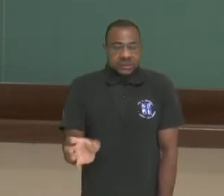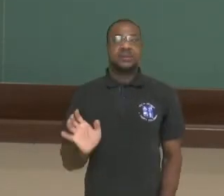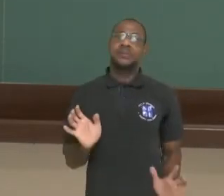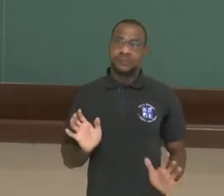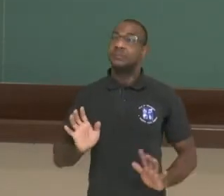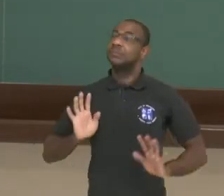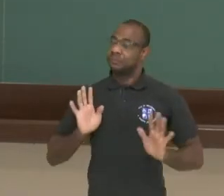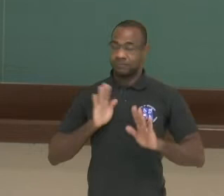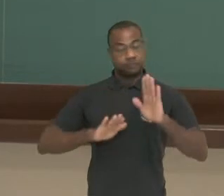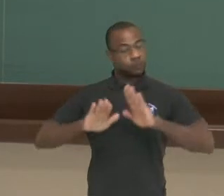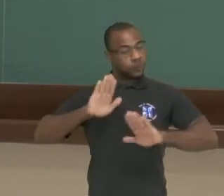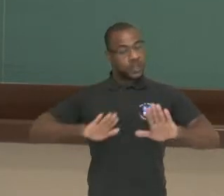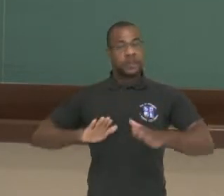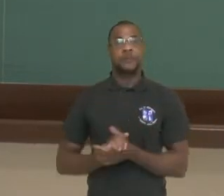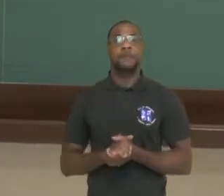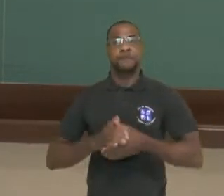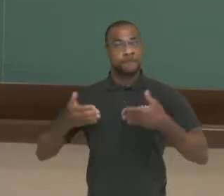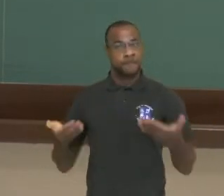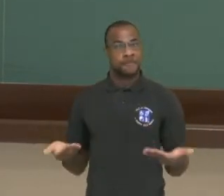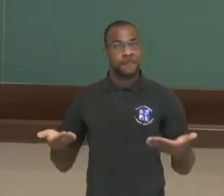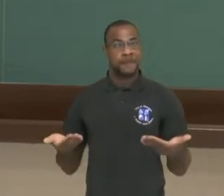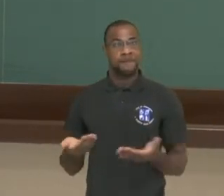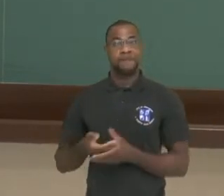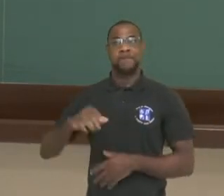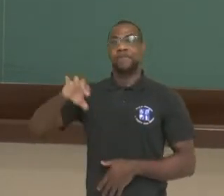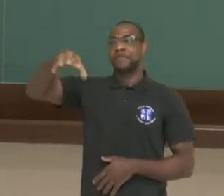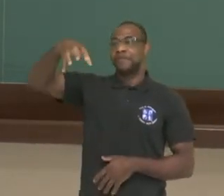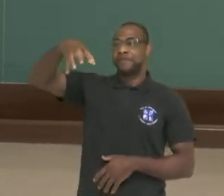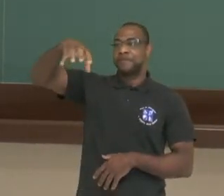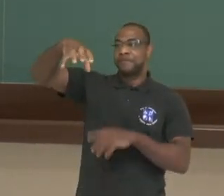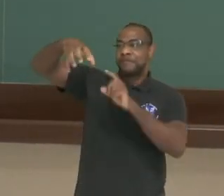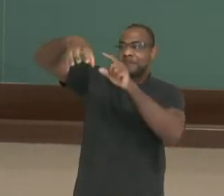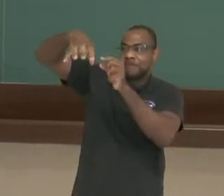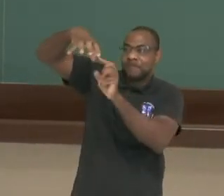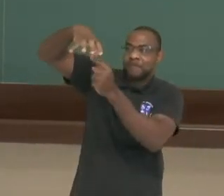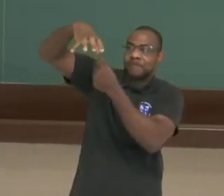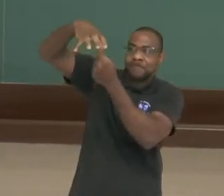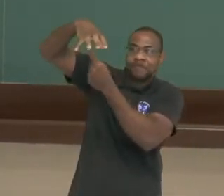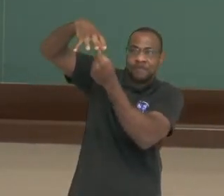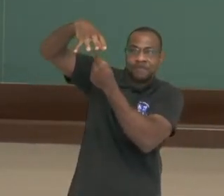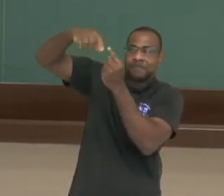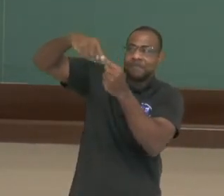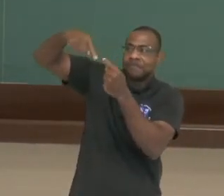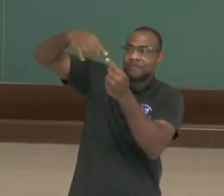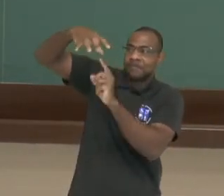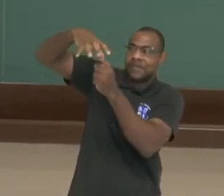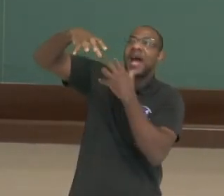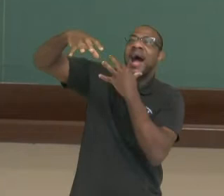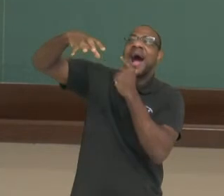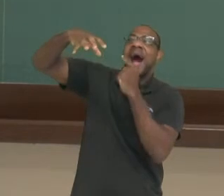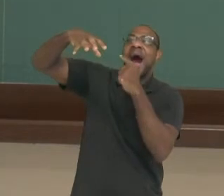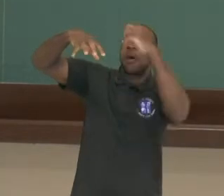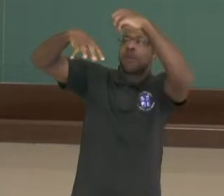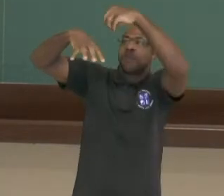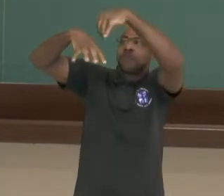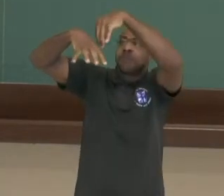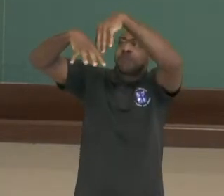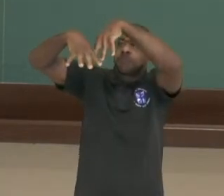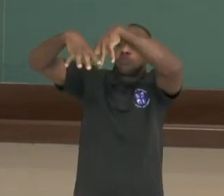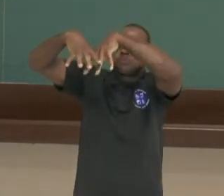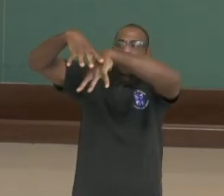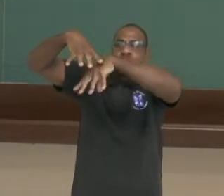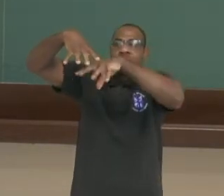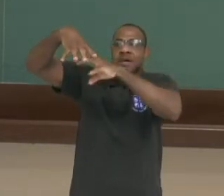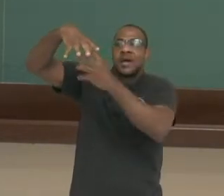muito indesejáveis. Muito bem, resistência elétrica ali do chuveiro, a água passa por ali. Professora, mas o que tem nessa